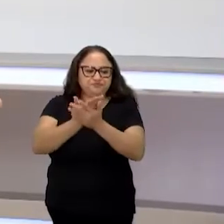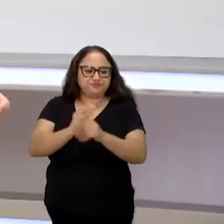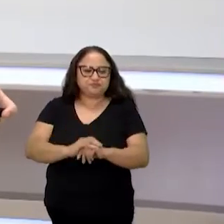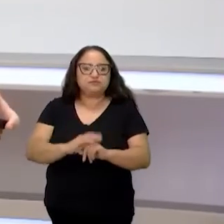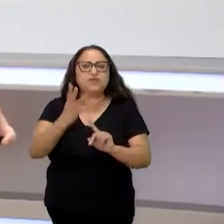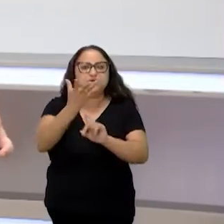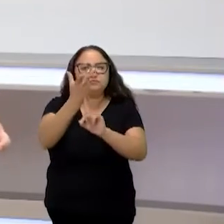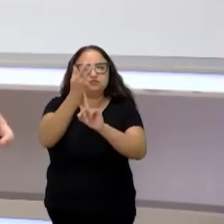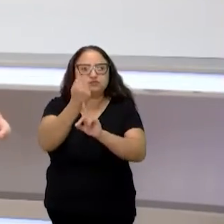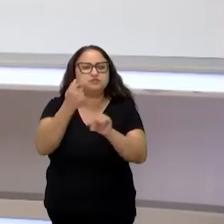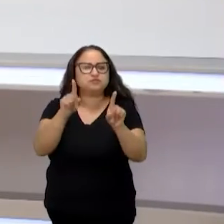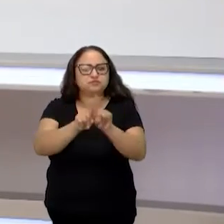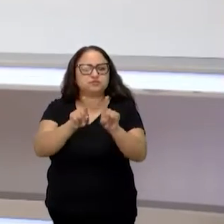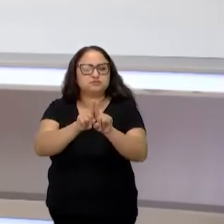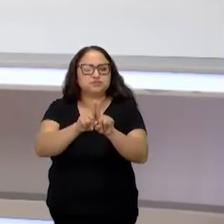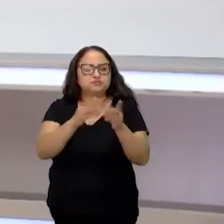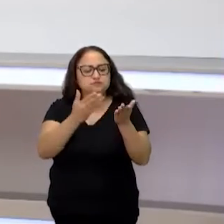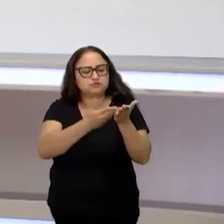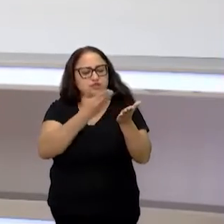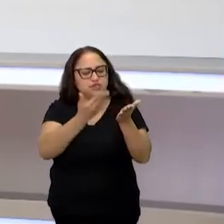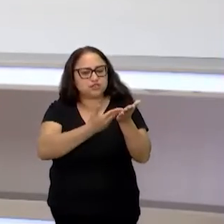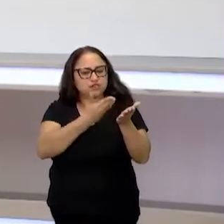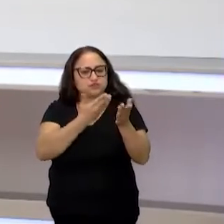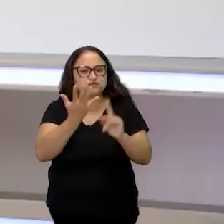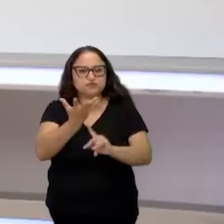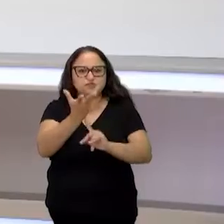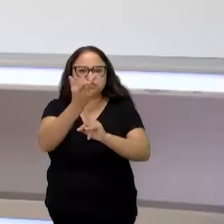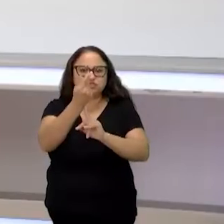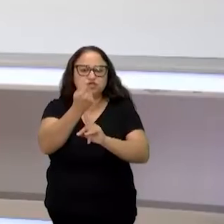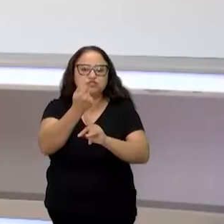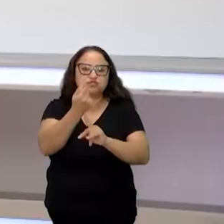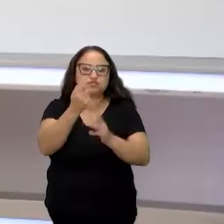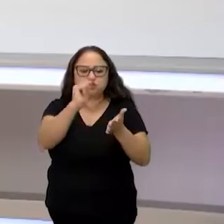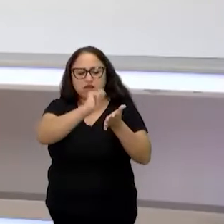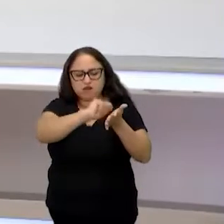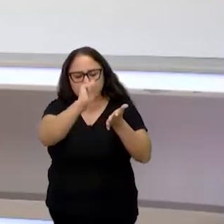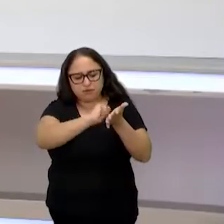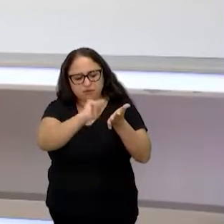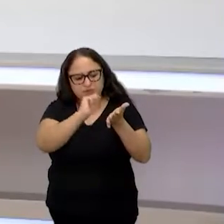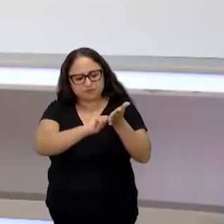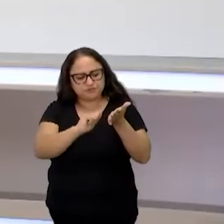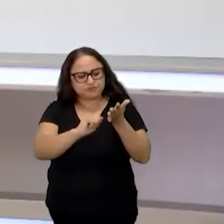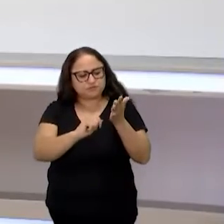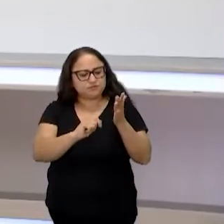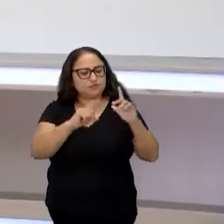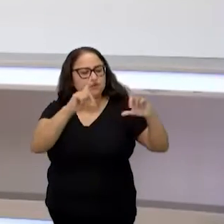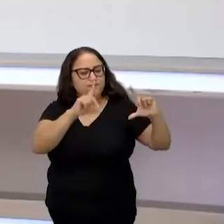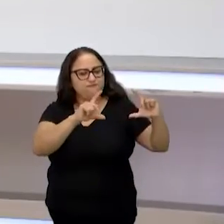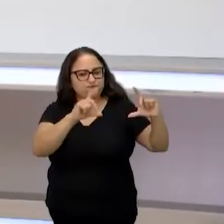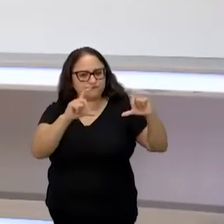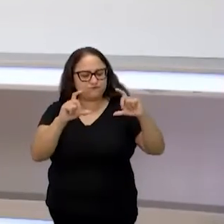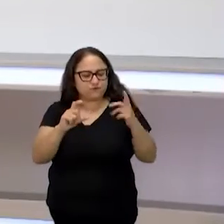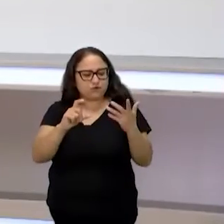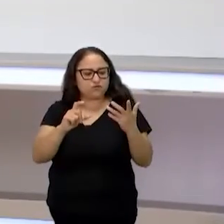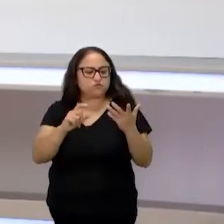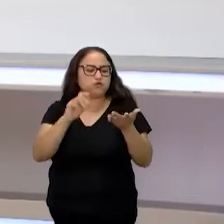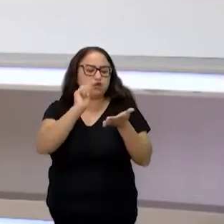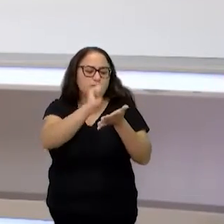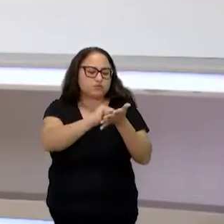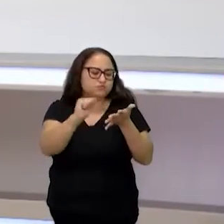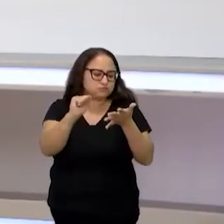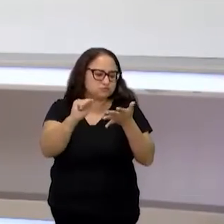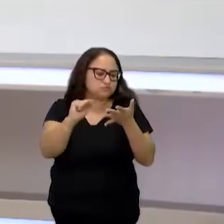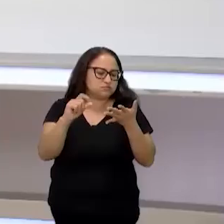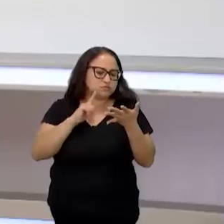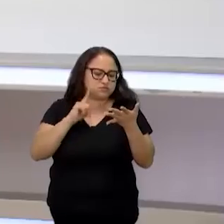coisa. E a gente chama isso de livro de artista, porque além de anotar tudo que está ali, colocar fotografia, recibo de coisas,